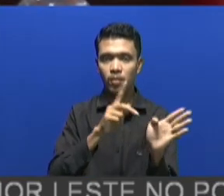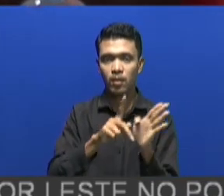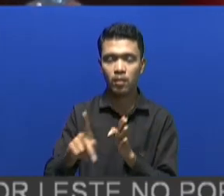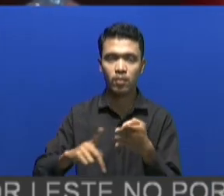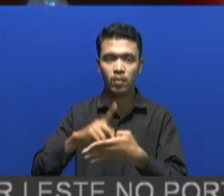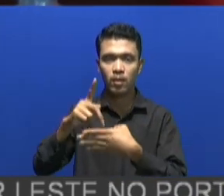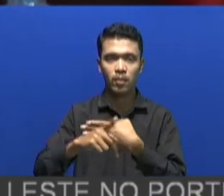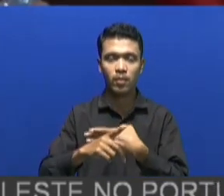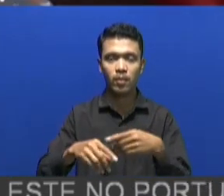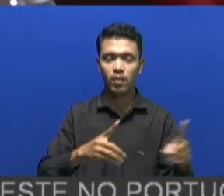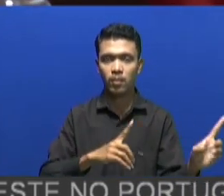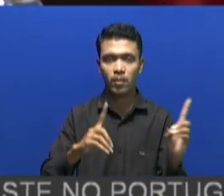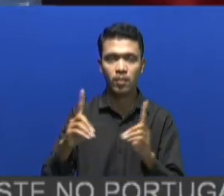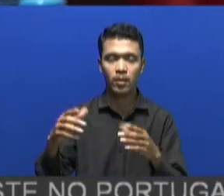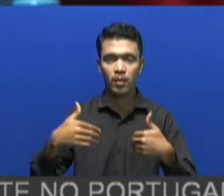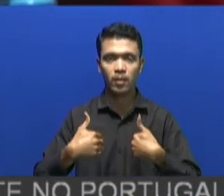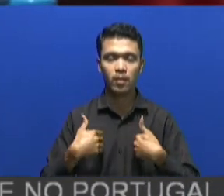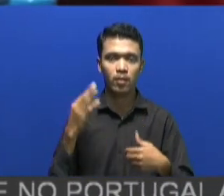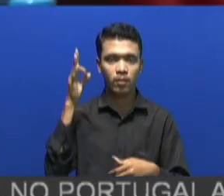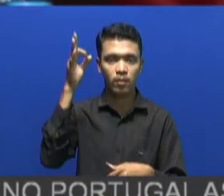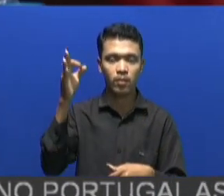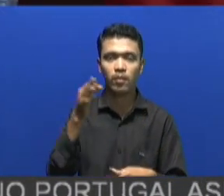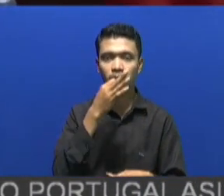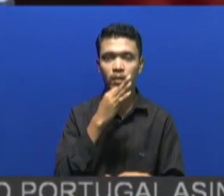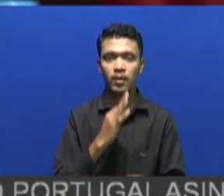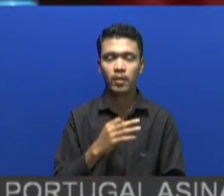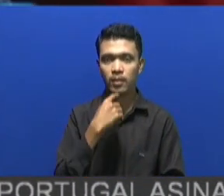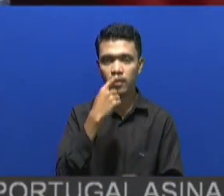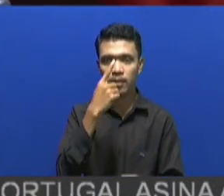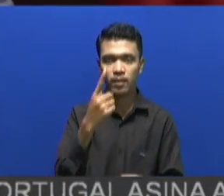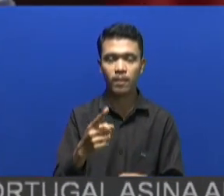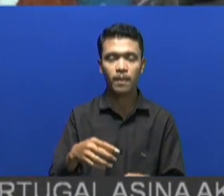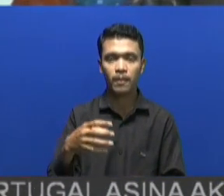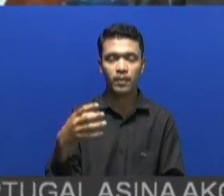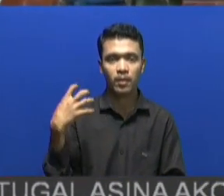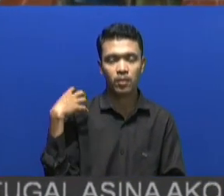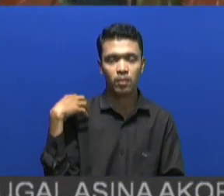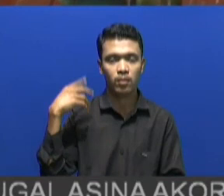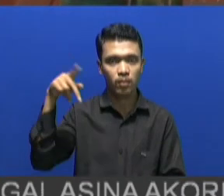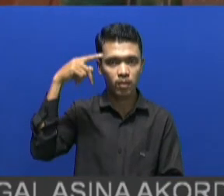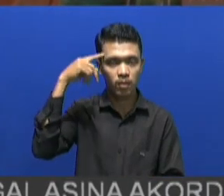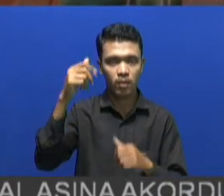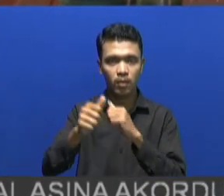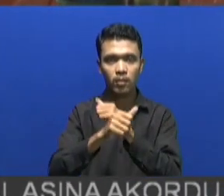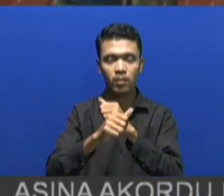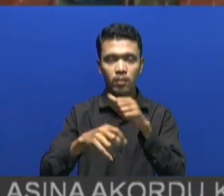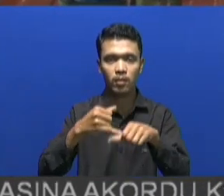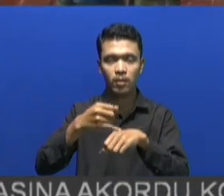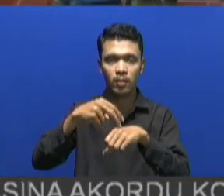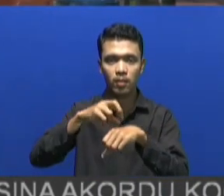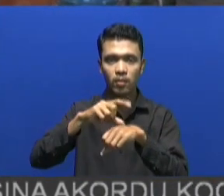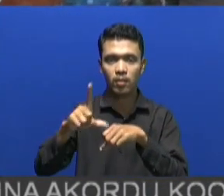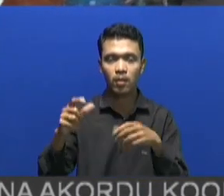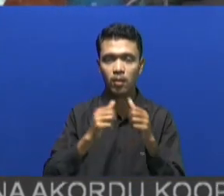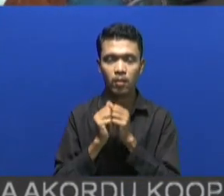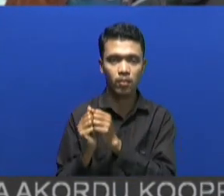tu implementa e a futuro. Ba Fidelis Leite Magalhães, Instituto Política no Assunto Internacional, a moto com